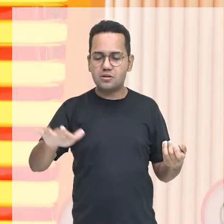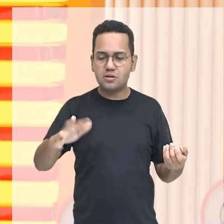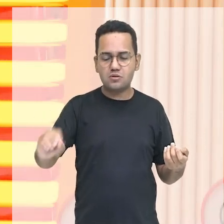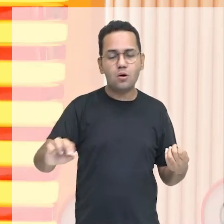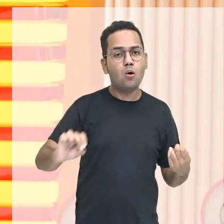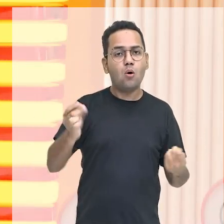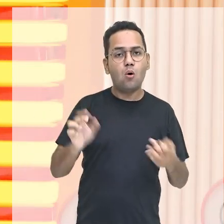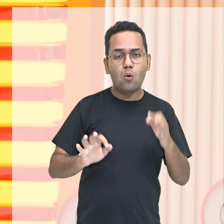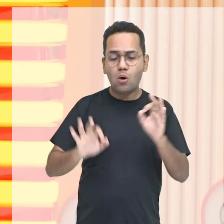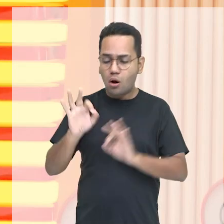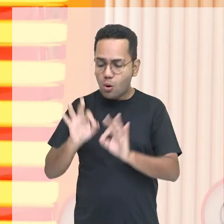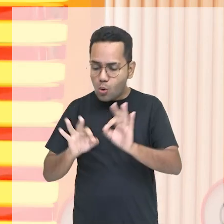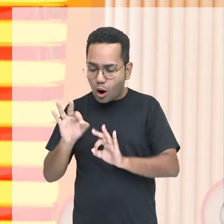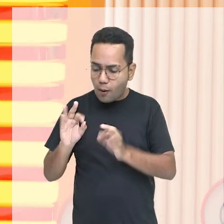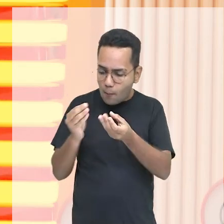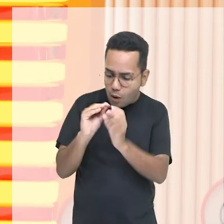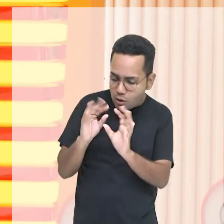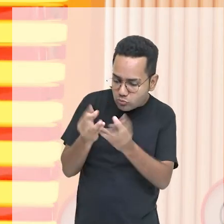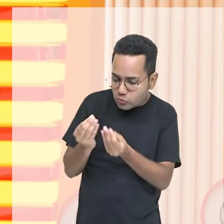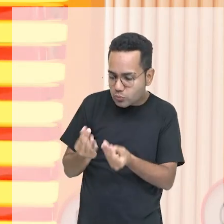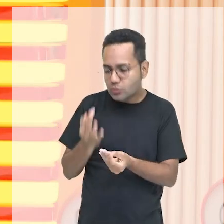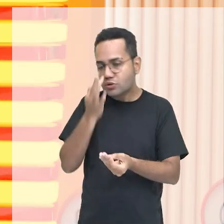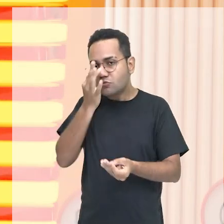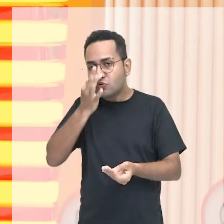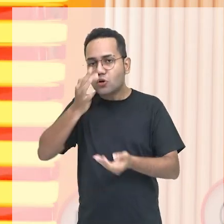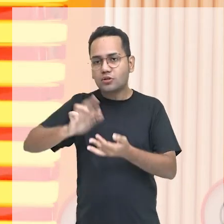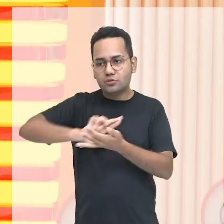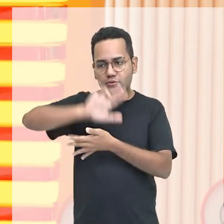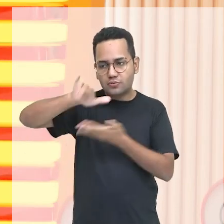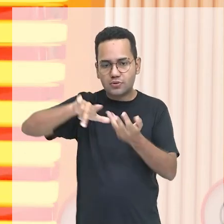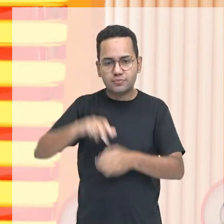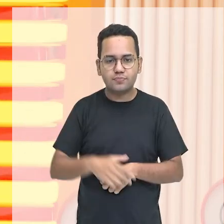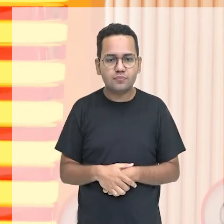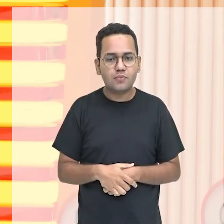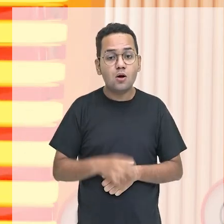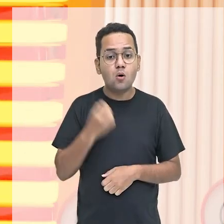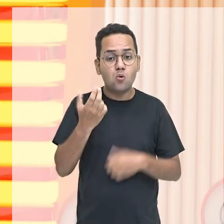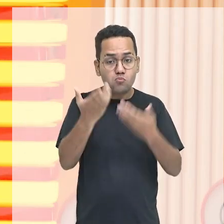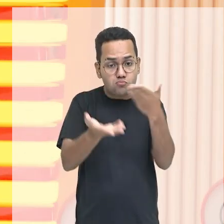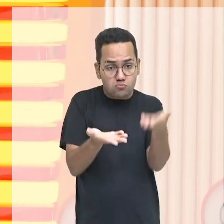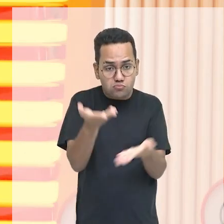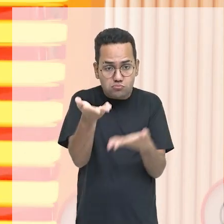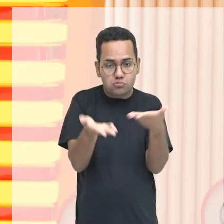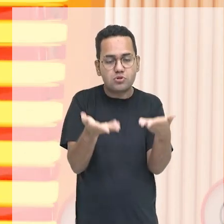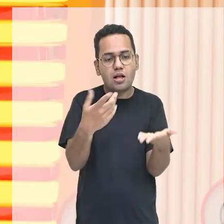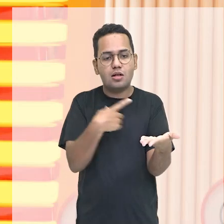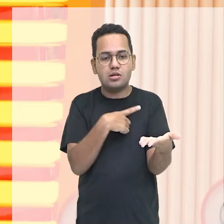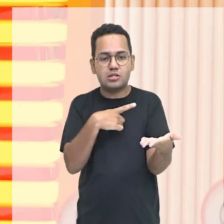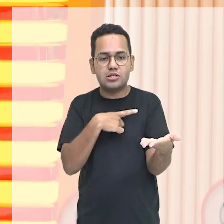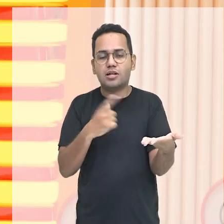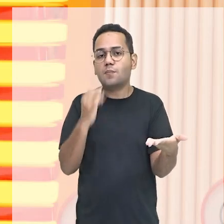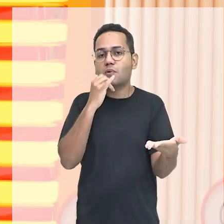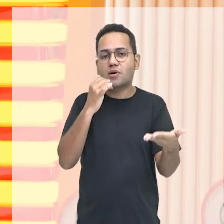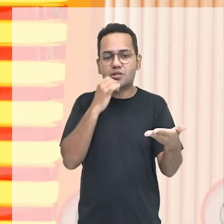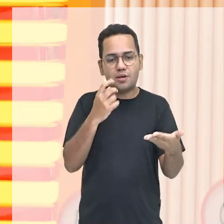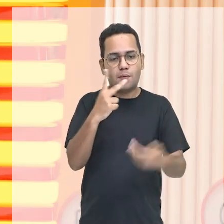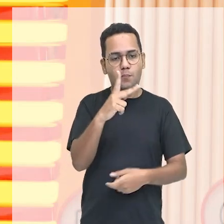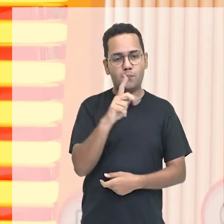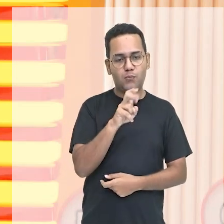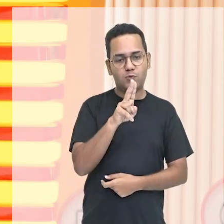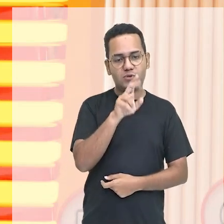plantas medicinais, bem como pela assistência terapêutica realizada por puxadeiras